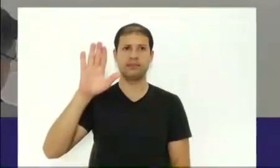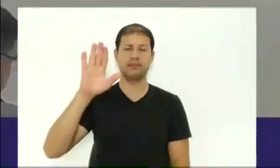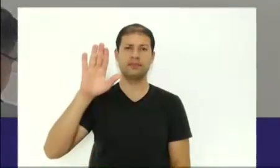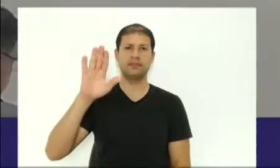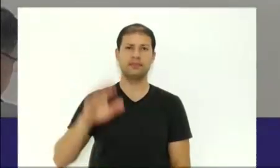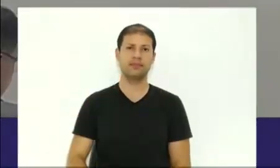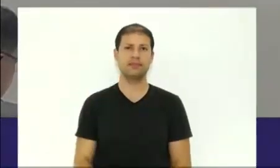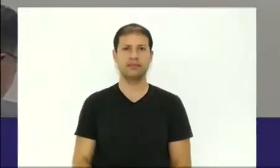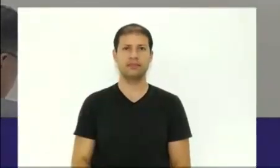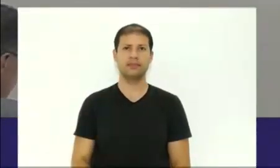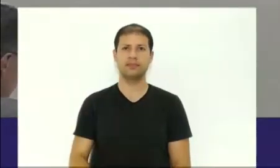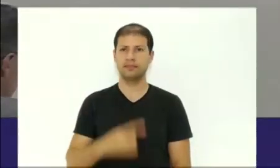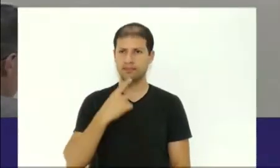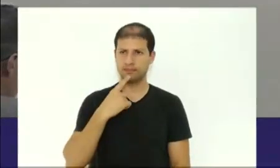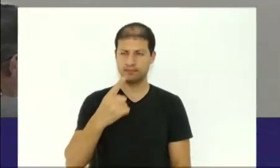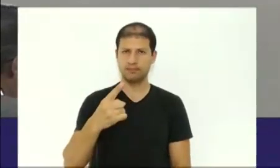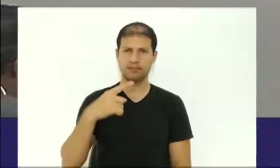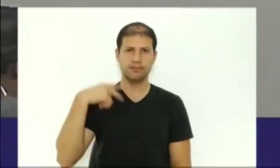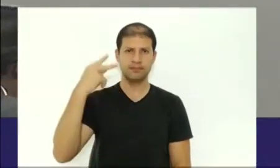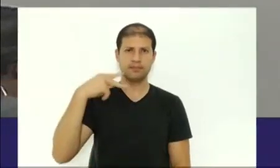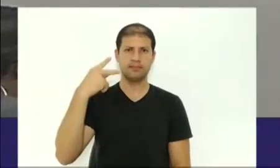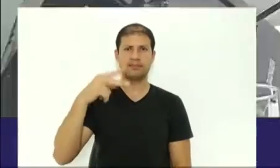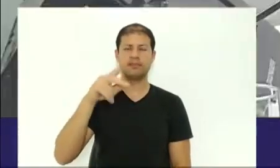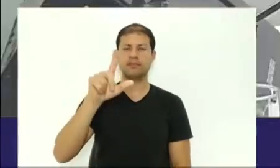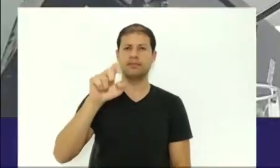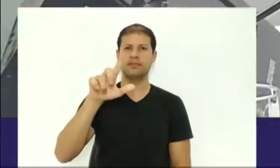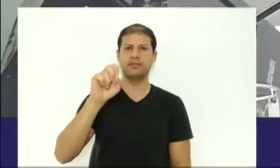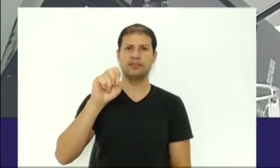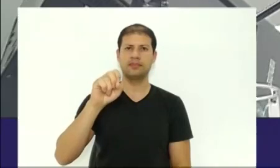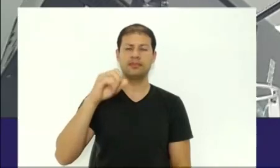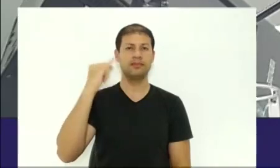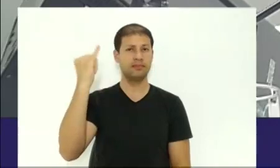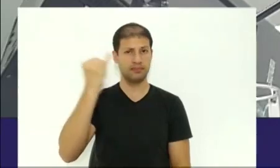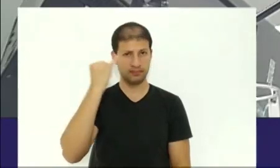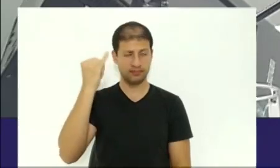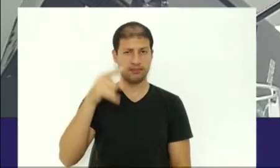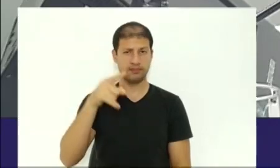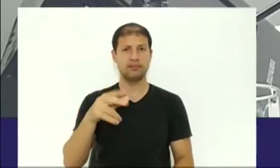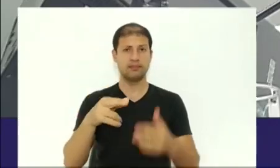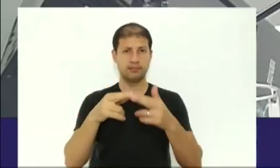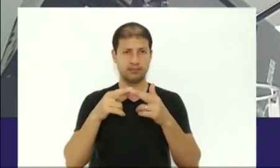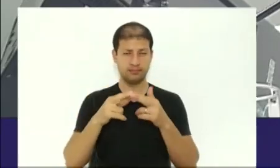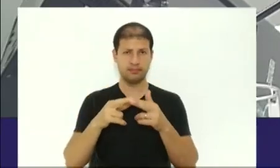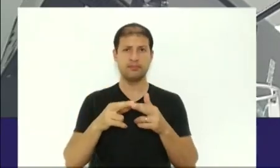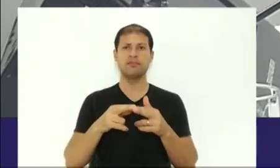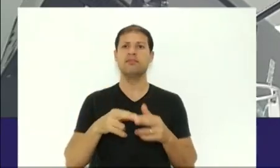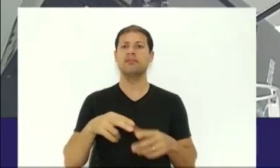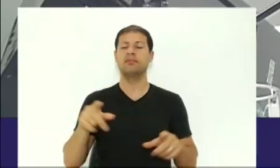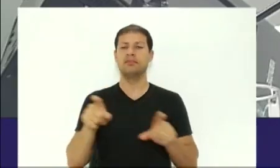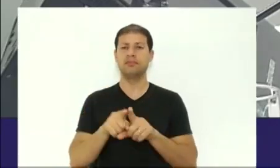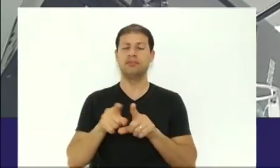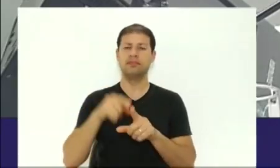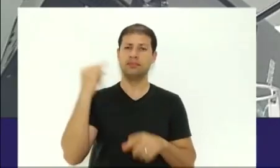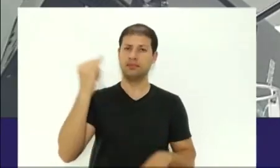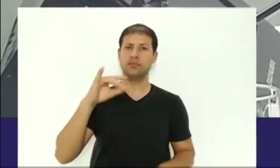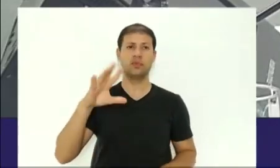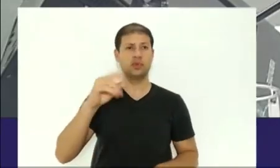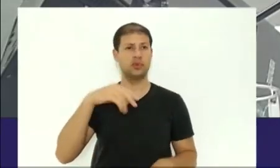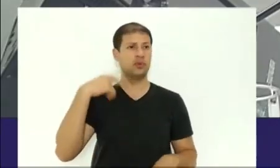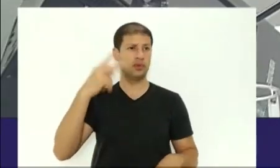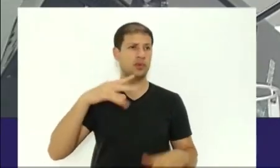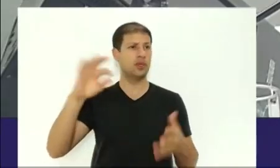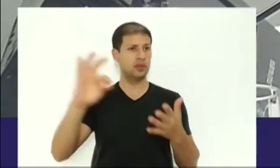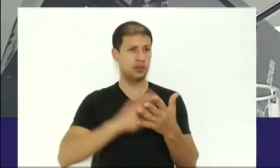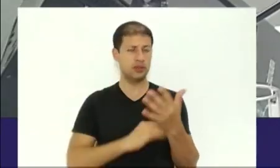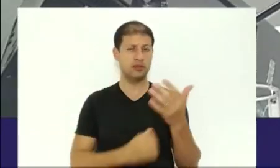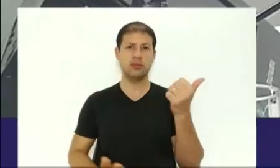Tem a palavra, pela ordem, o vereador Lelo Pagani. Importante esse requerimento que foi lido, importante também que os vereadores assinem apoio.